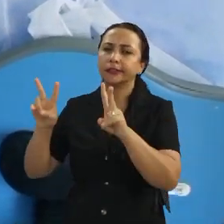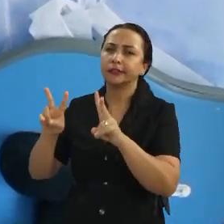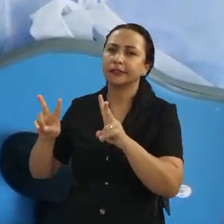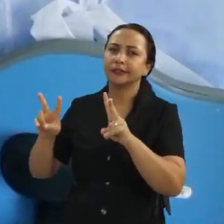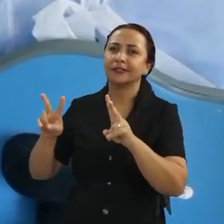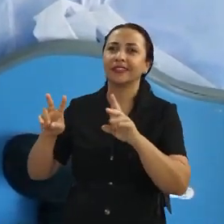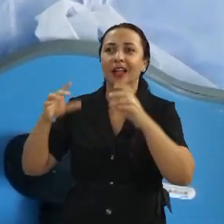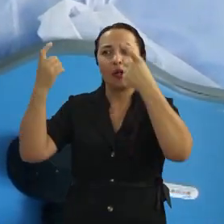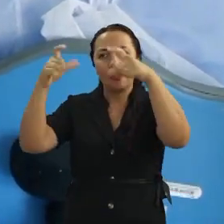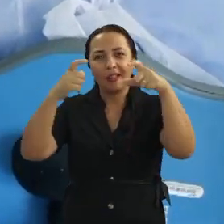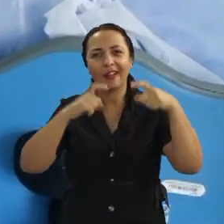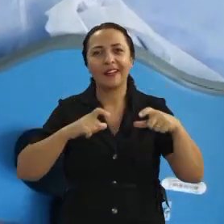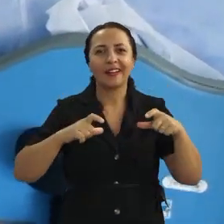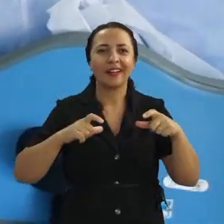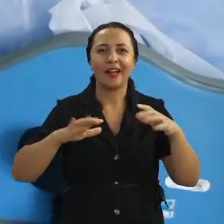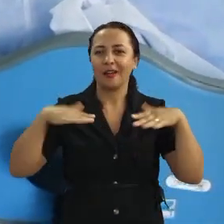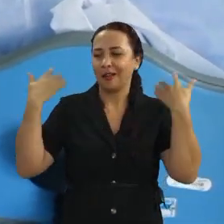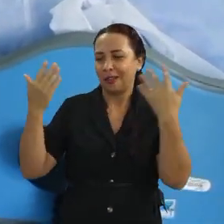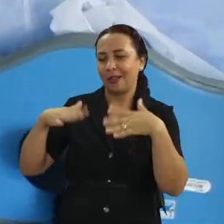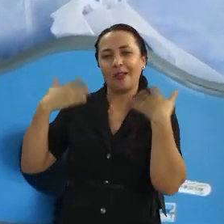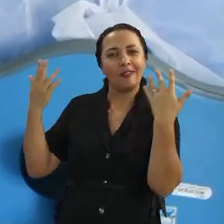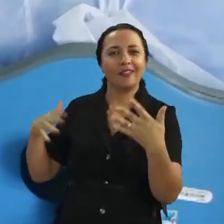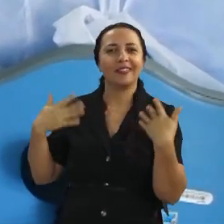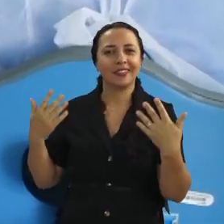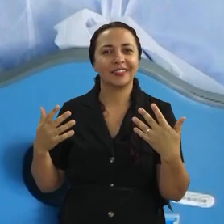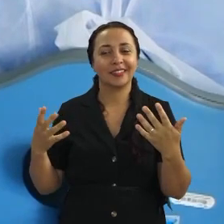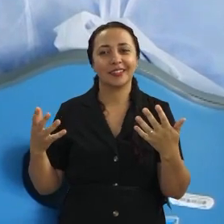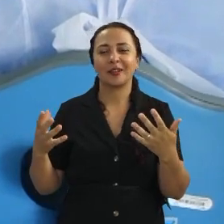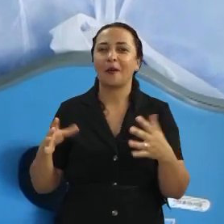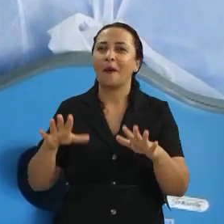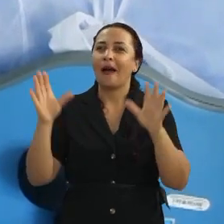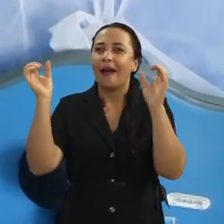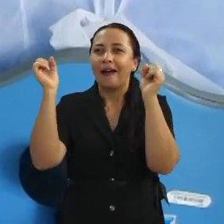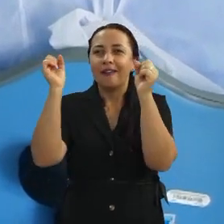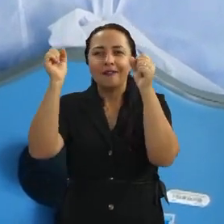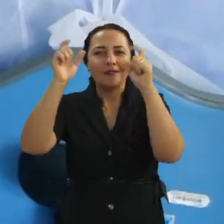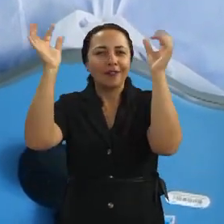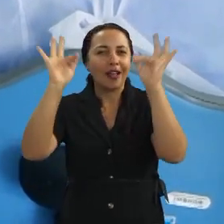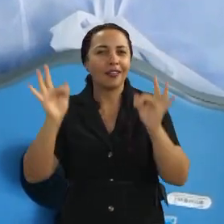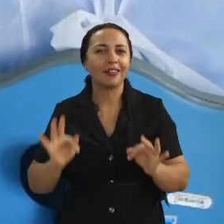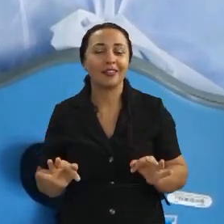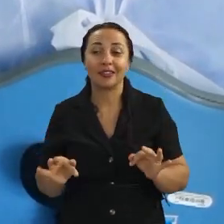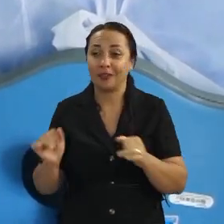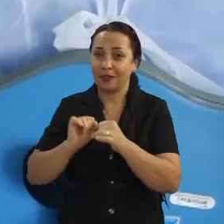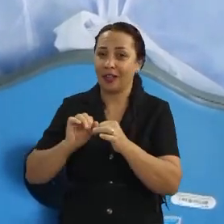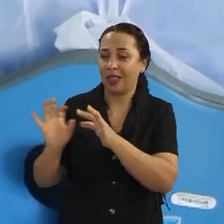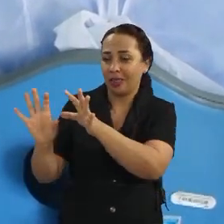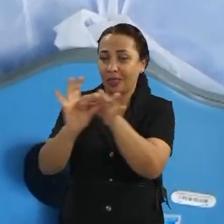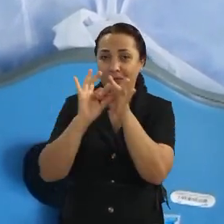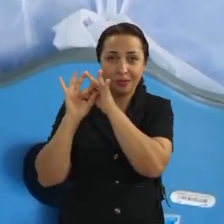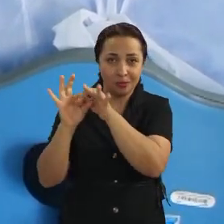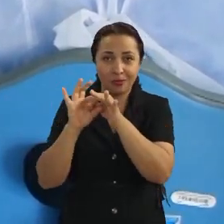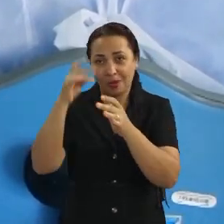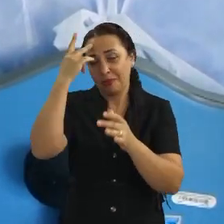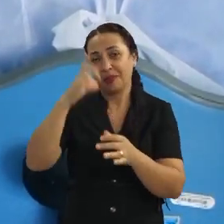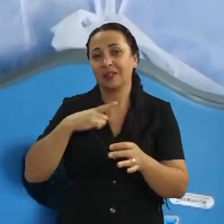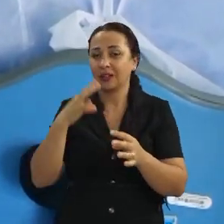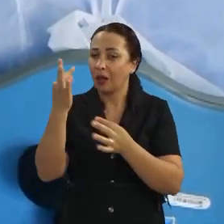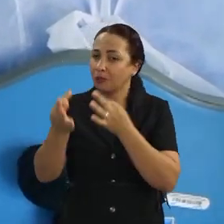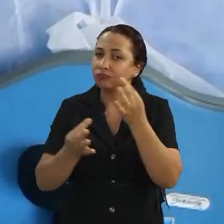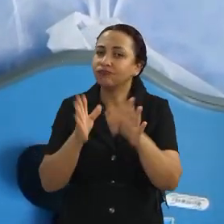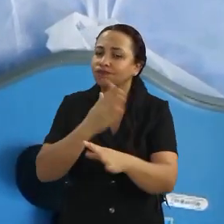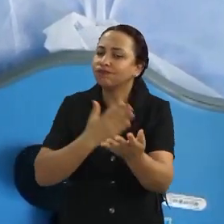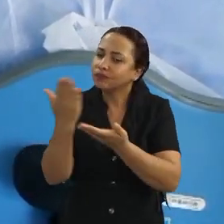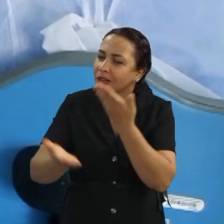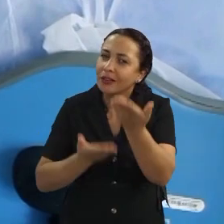pelo ambiente que é lúdico né é acolhedor e isso faz com que se forma um vínculo e se cria um